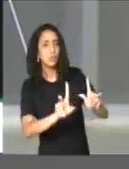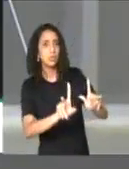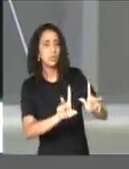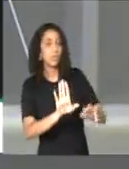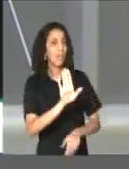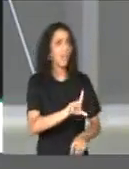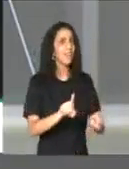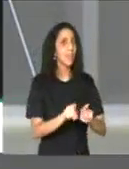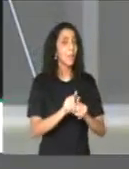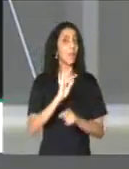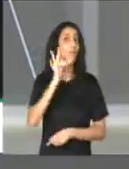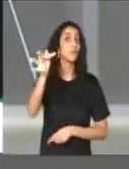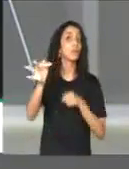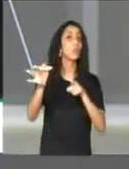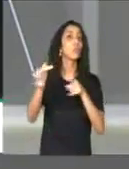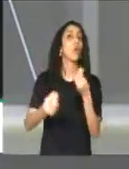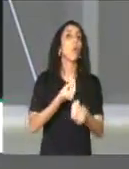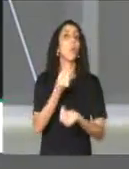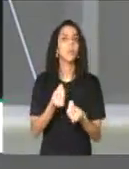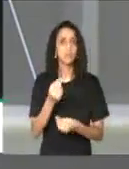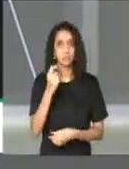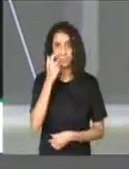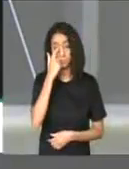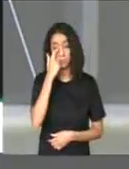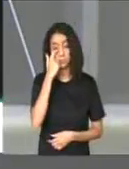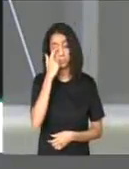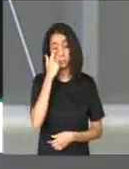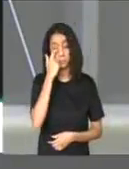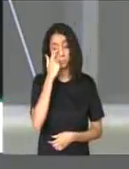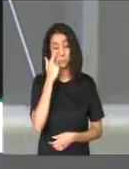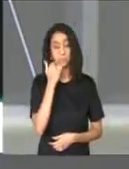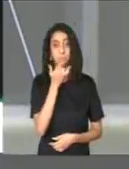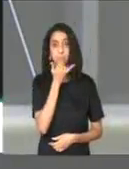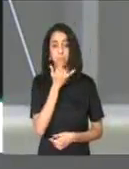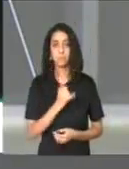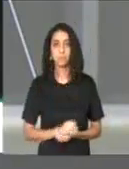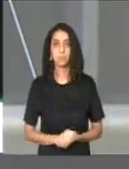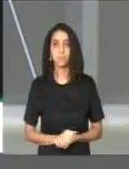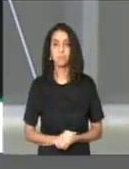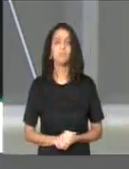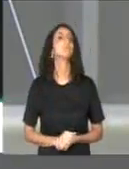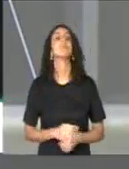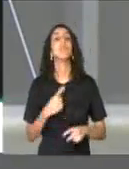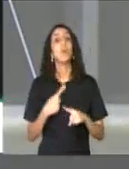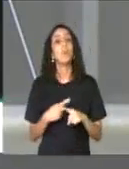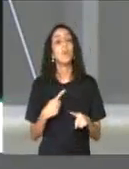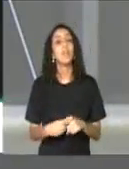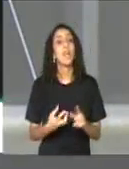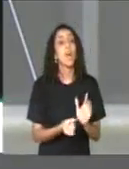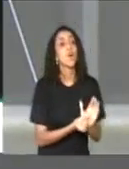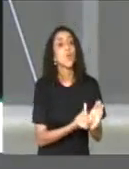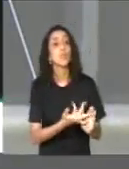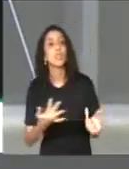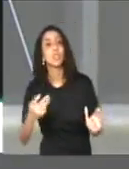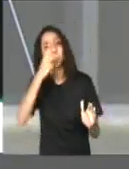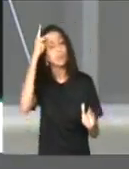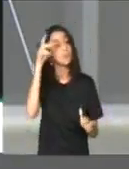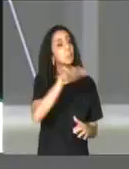do futuro, porque estamos vivendo a inversão na pirâmide